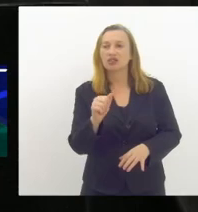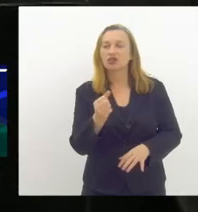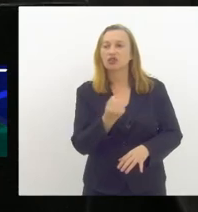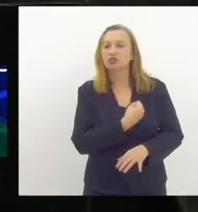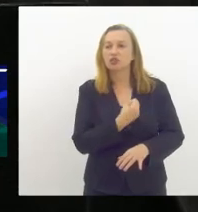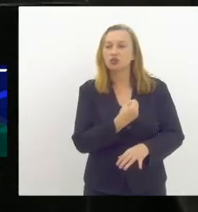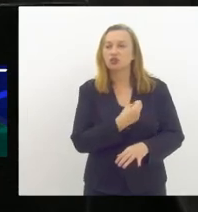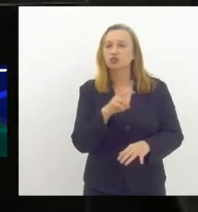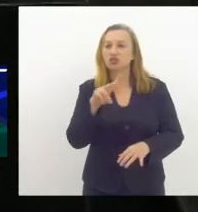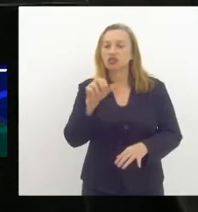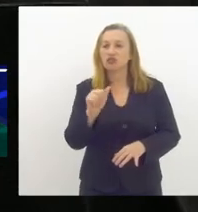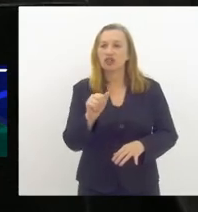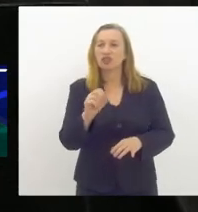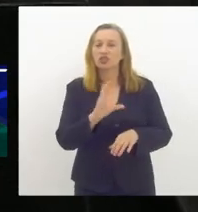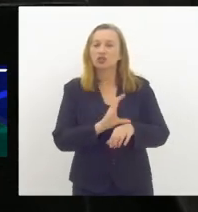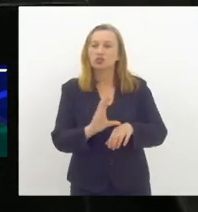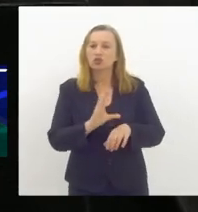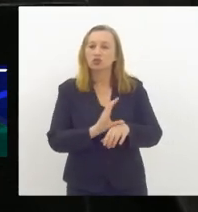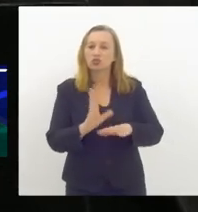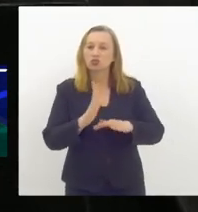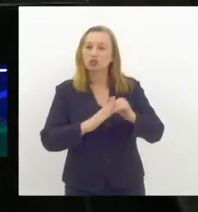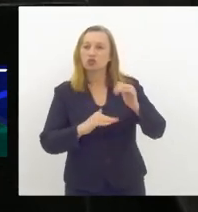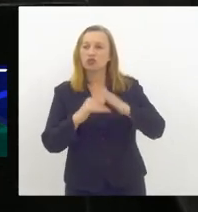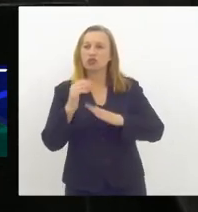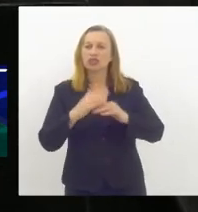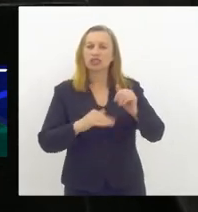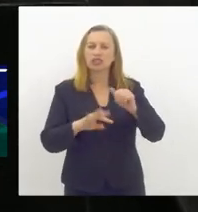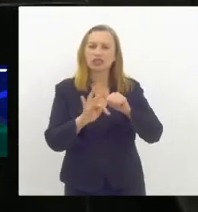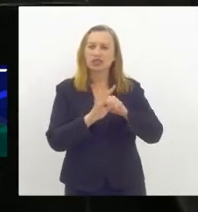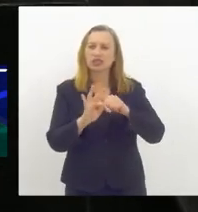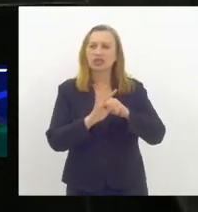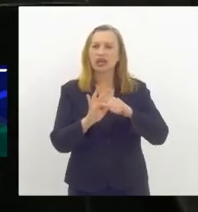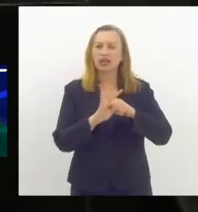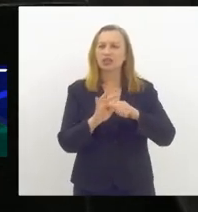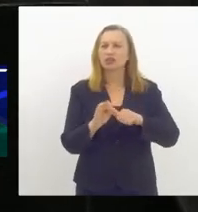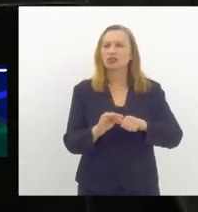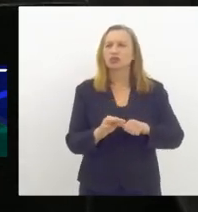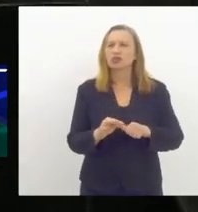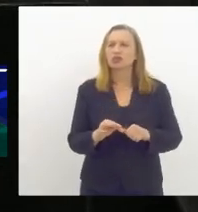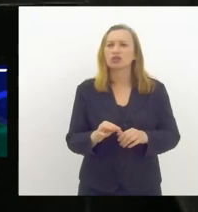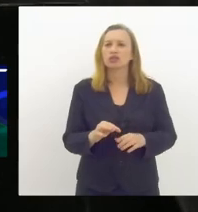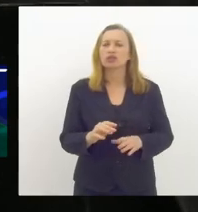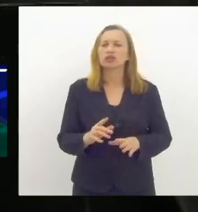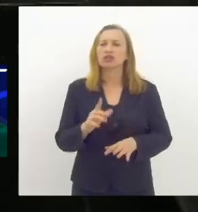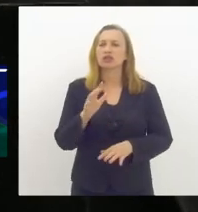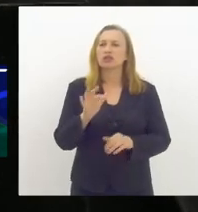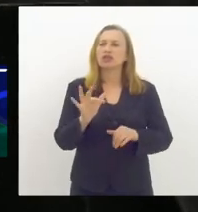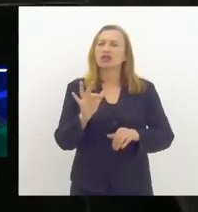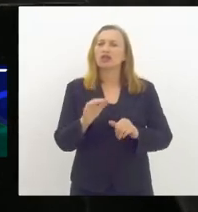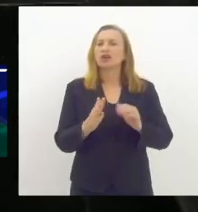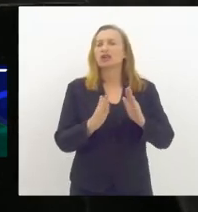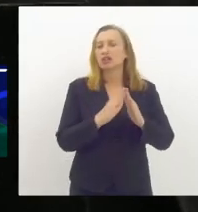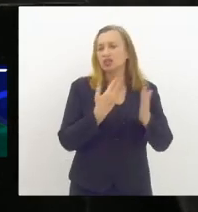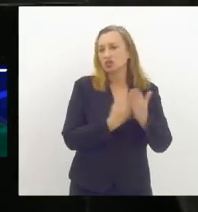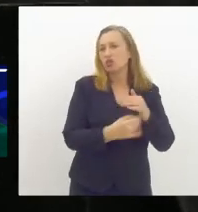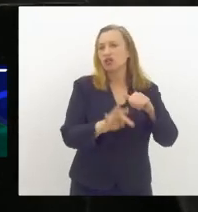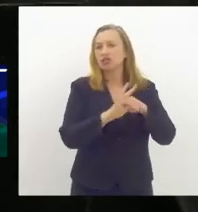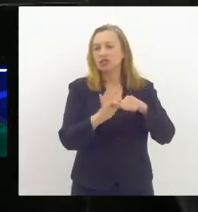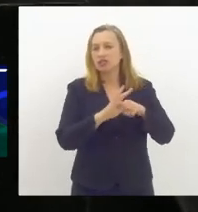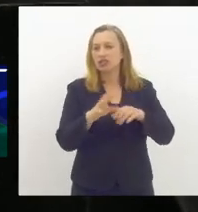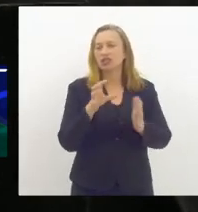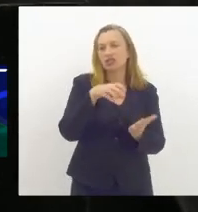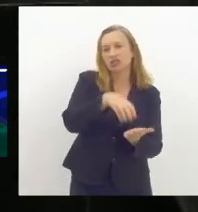número de vagas nos cursos profissionalizantes e técnicos promovidos pelas Faetec ce Centro de